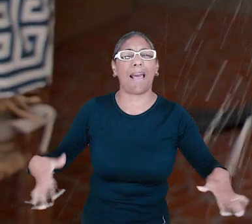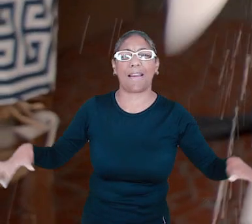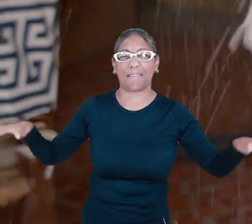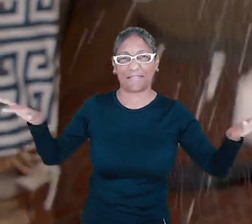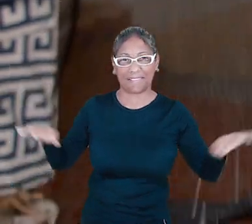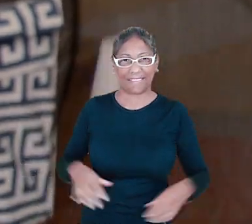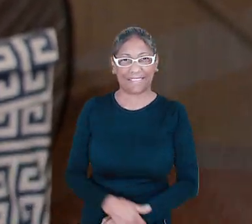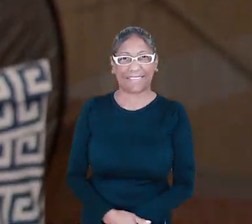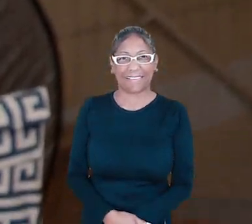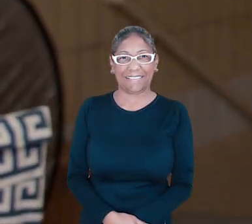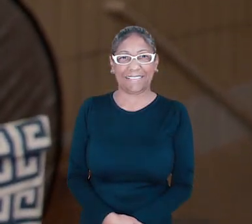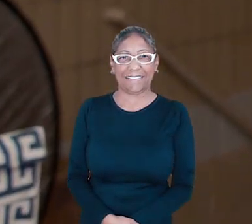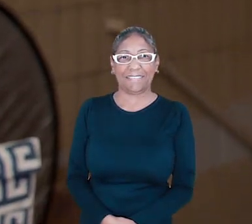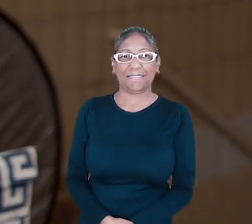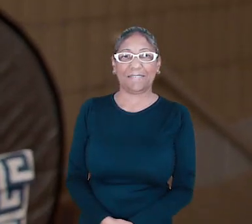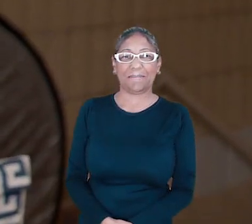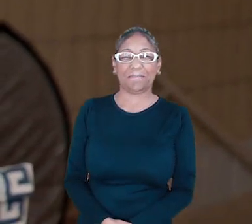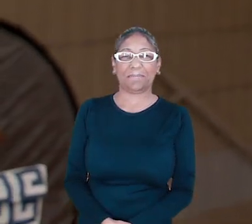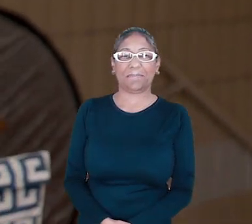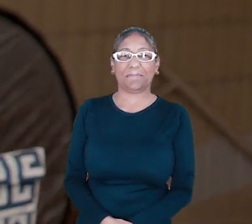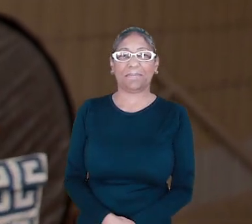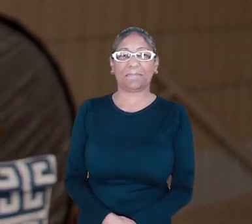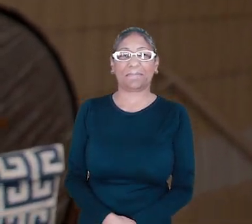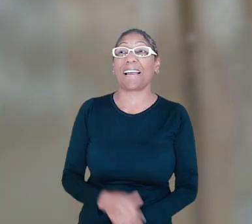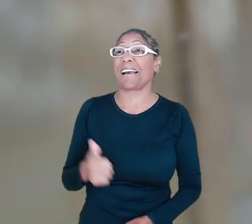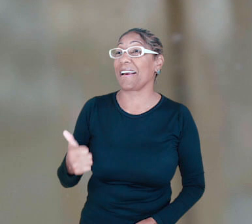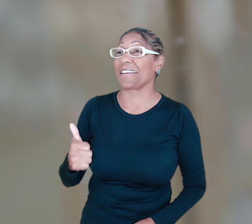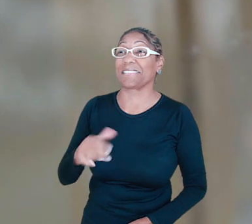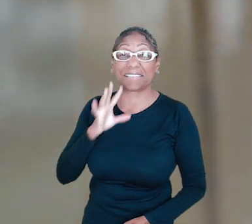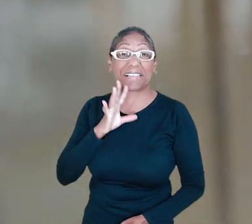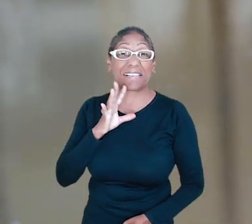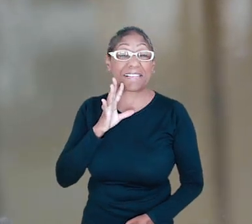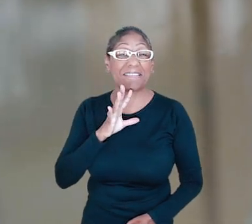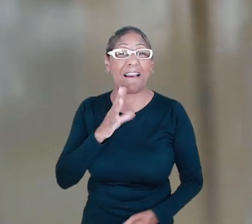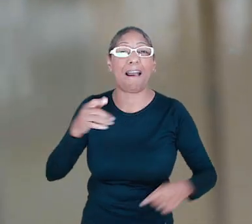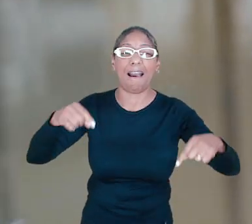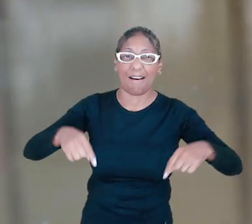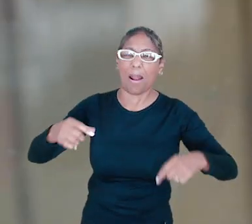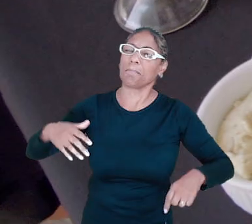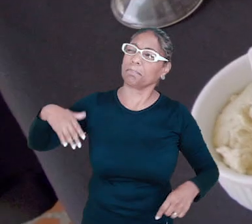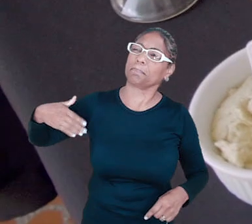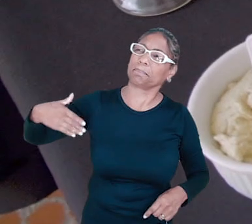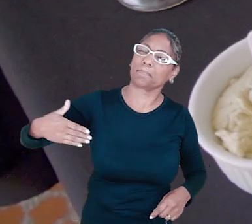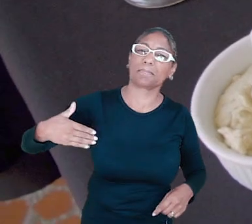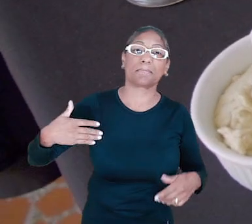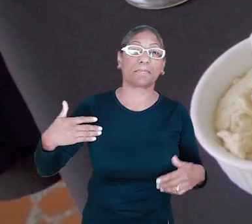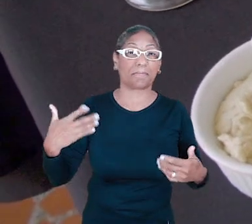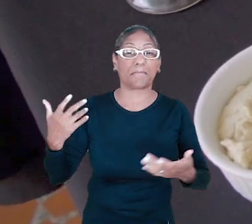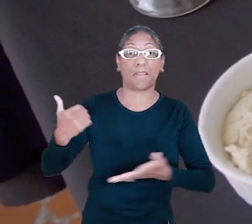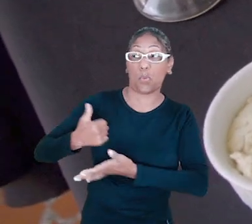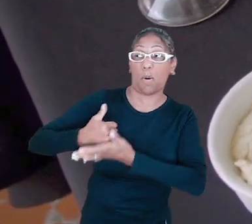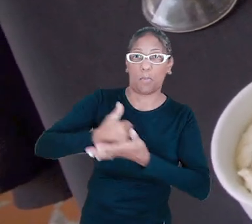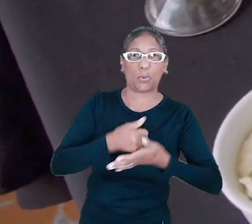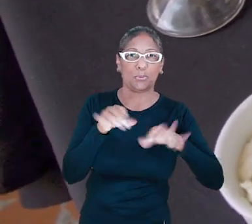lavada. Estélios quebrando uma pilha de pratos. Agora chegou num ponto, até com o